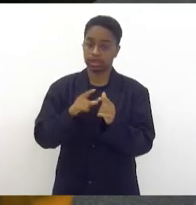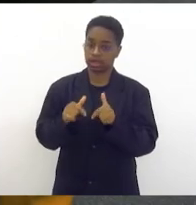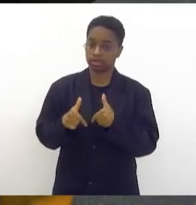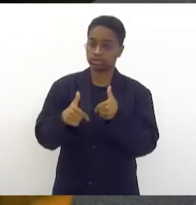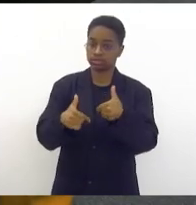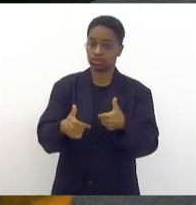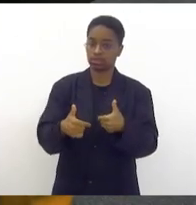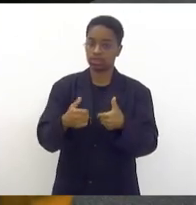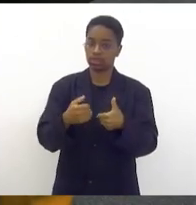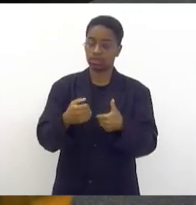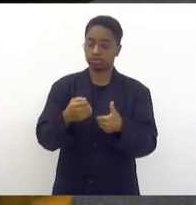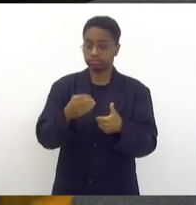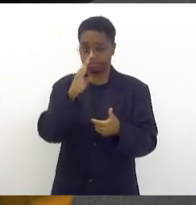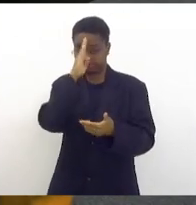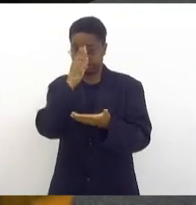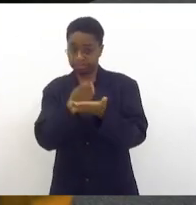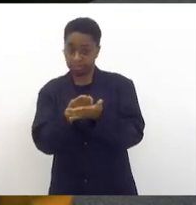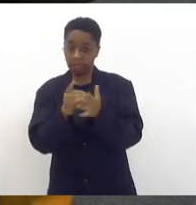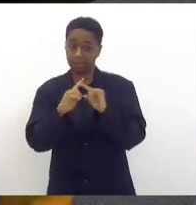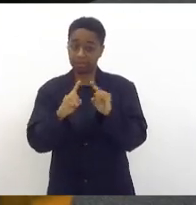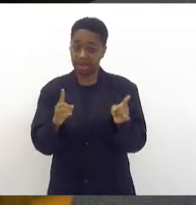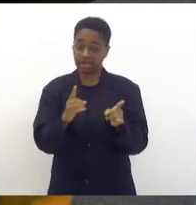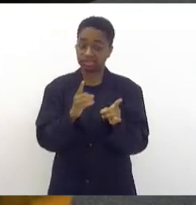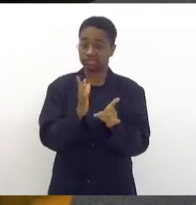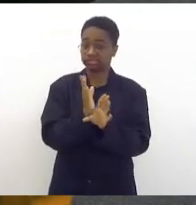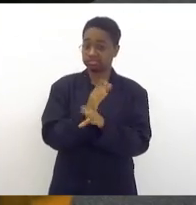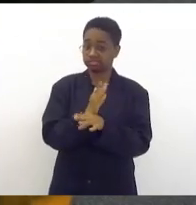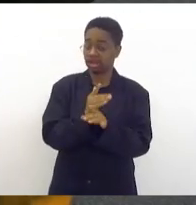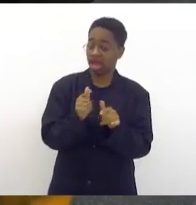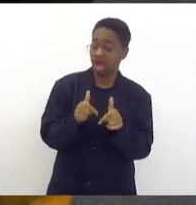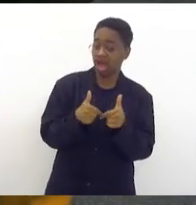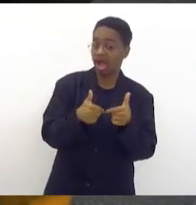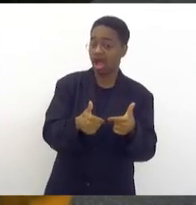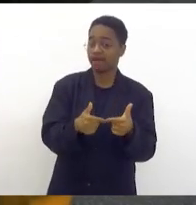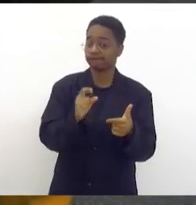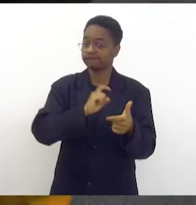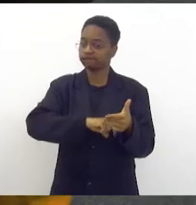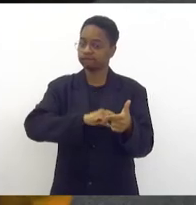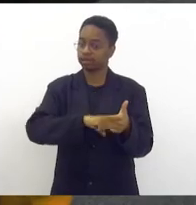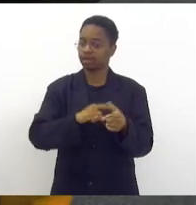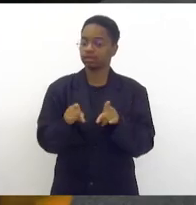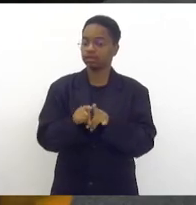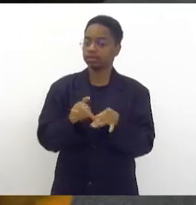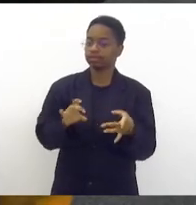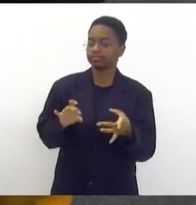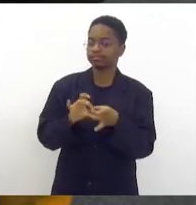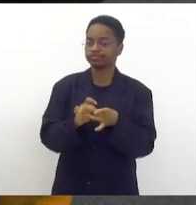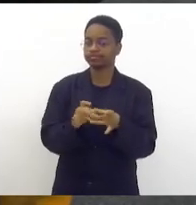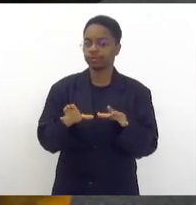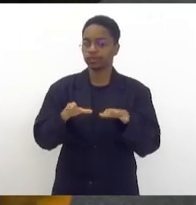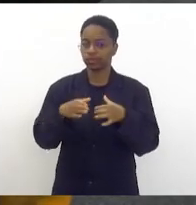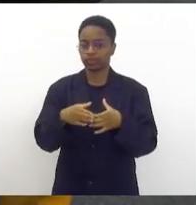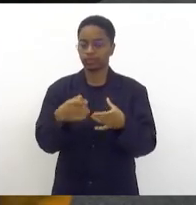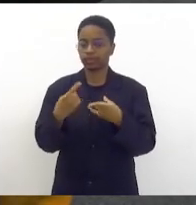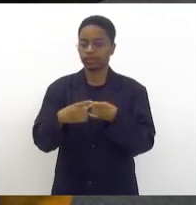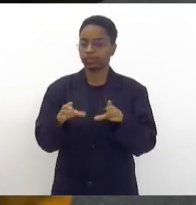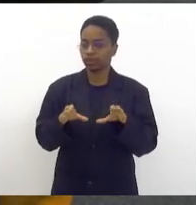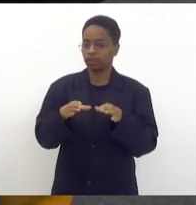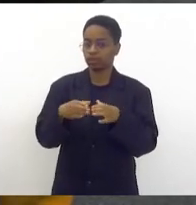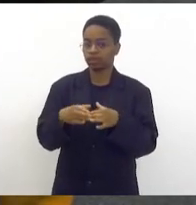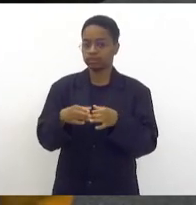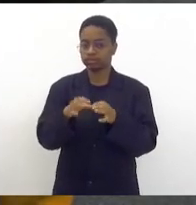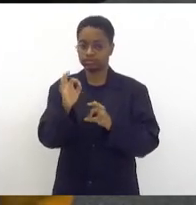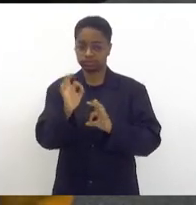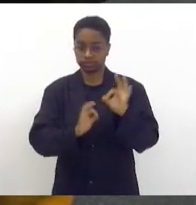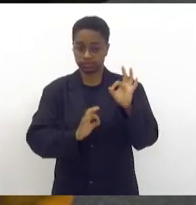boa fé vira de má fé. Para que se alinhe a nossa comissão. A Comissão de Desordem Urbana quer